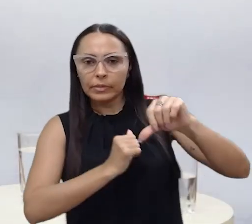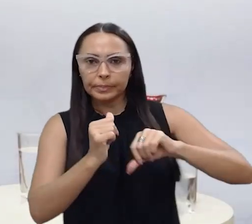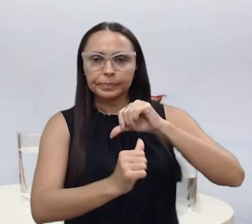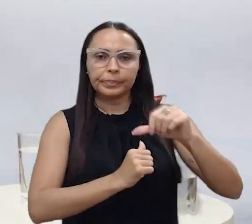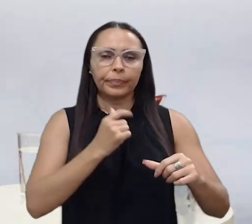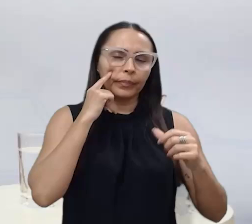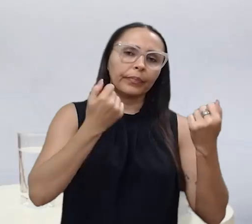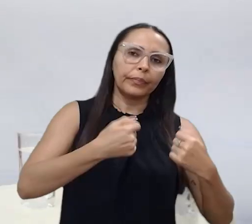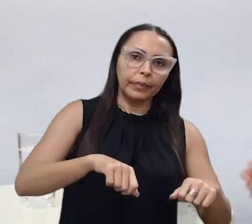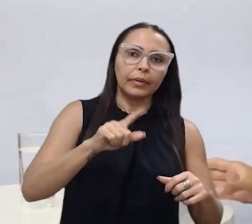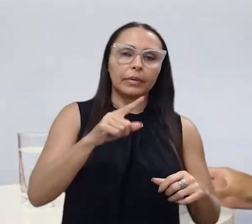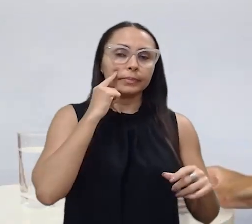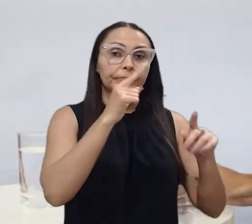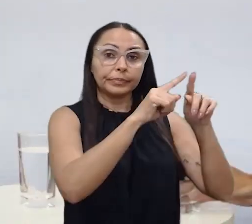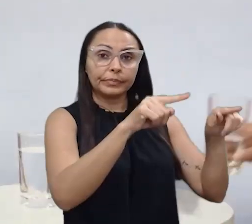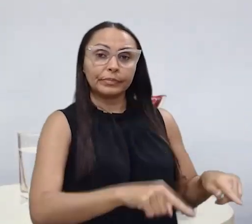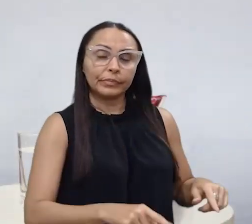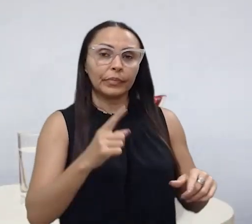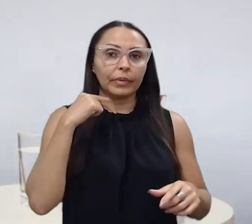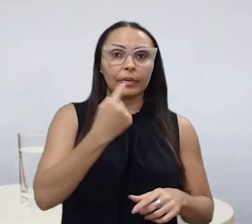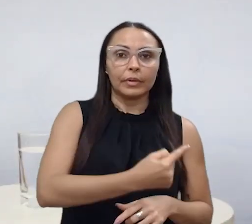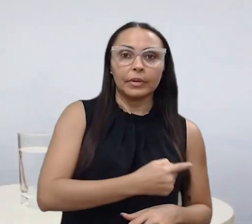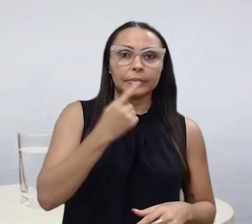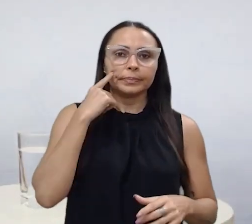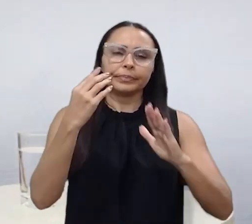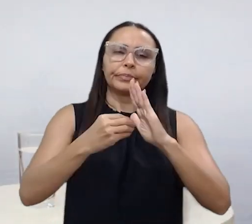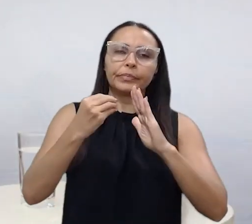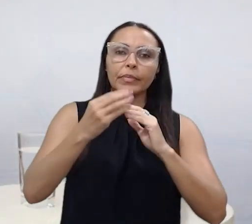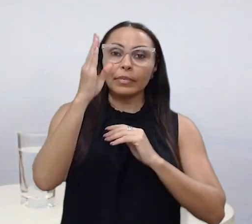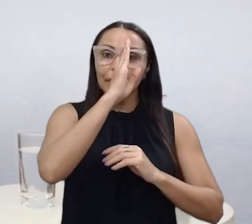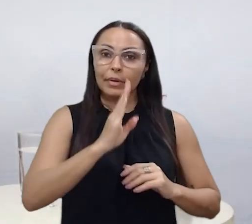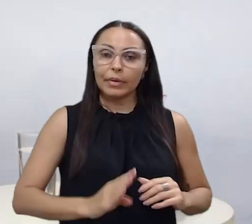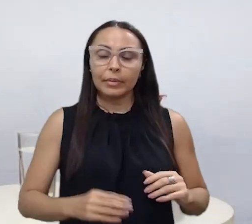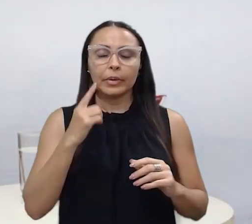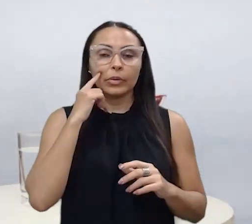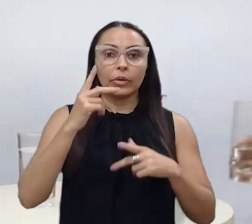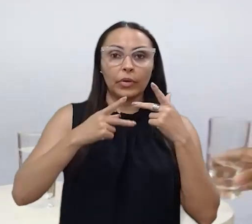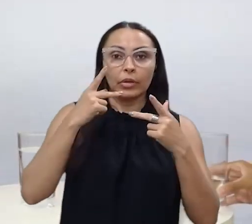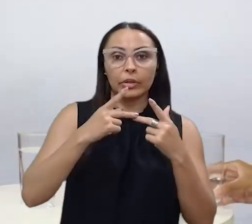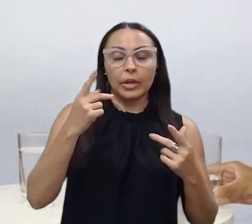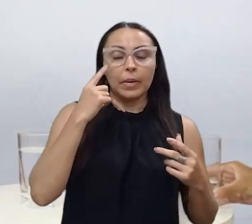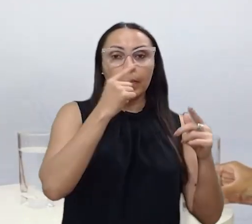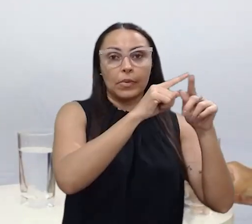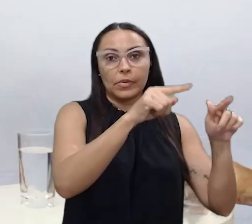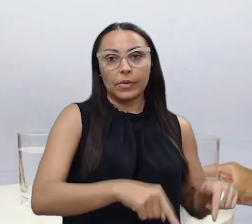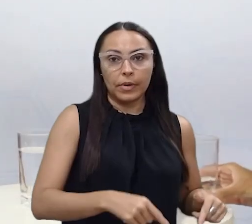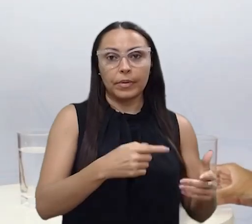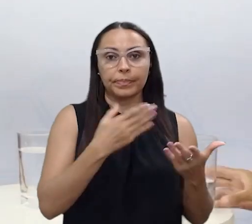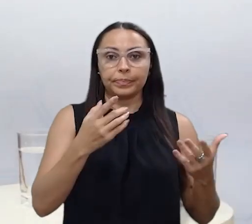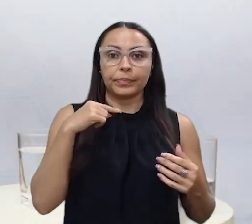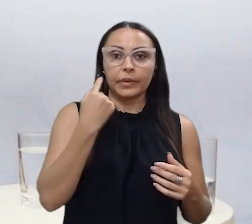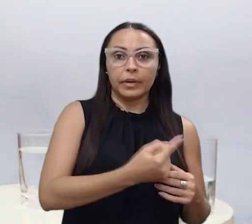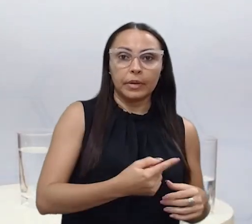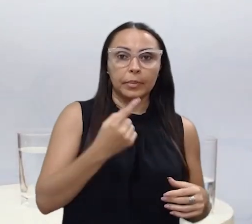tanta necessidade de projetos nossos, que chegou o design no Brasil. Mas quando eu falo de projetos nossos, de design nosso,